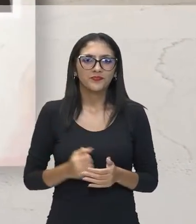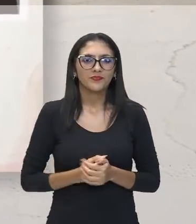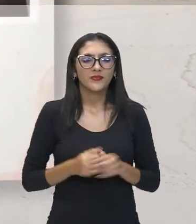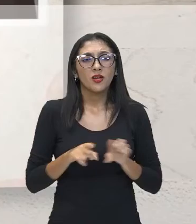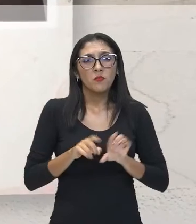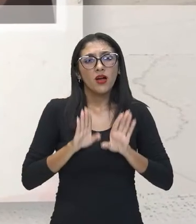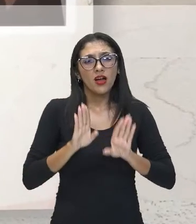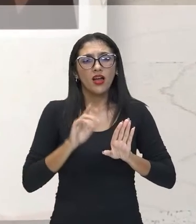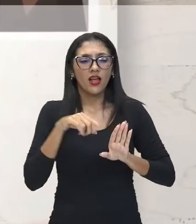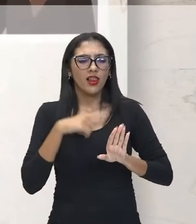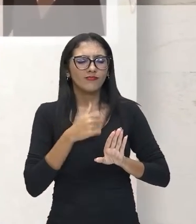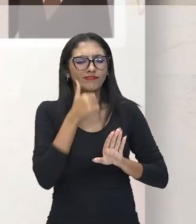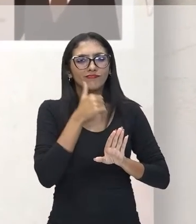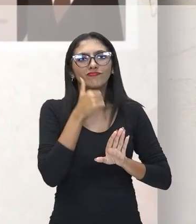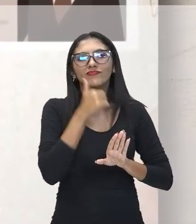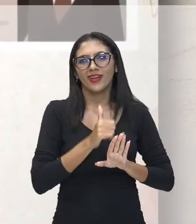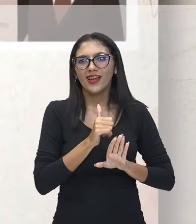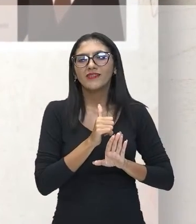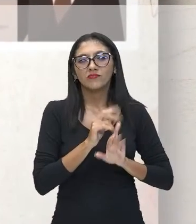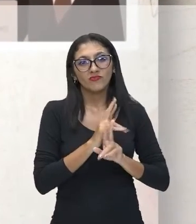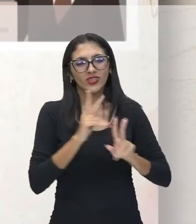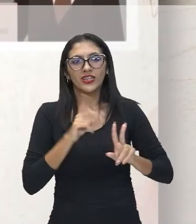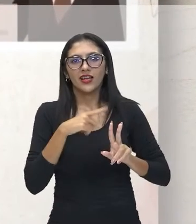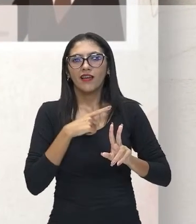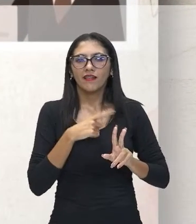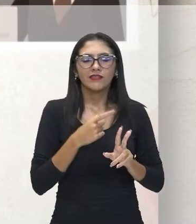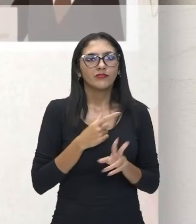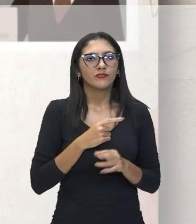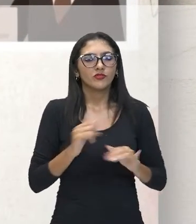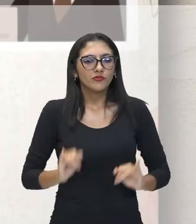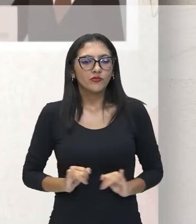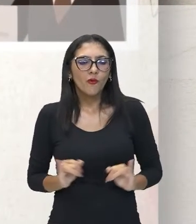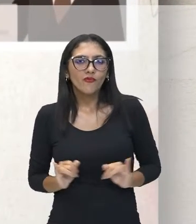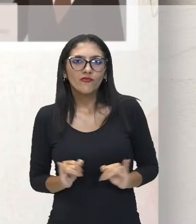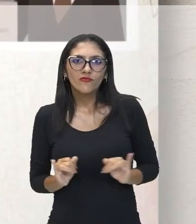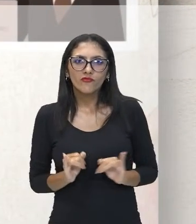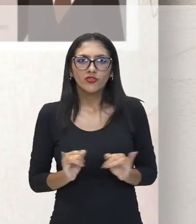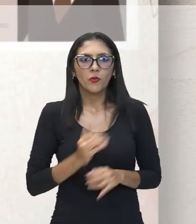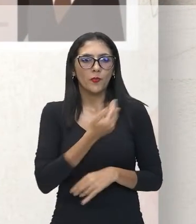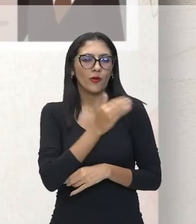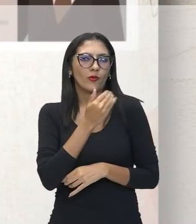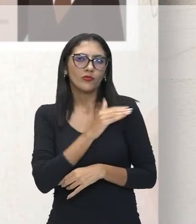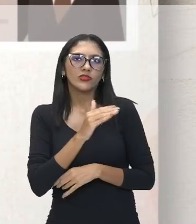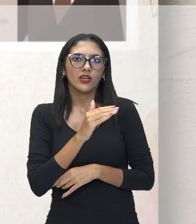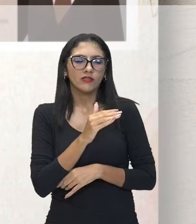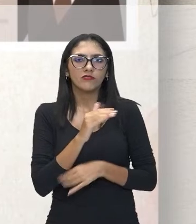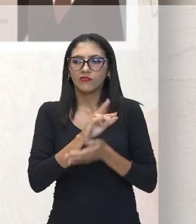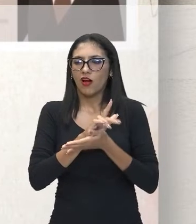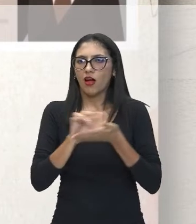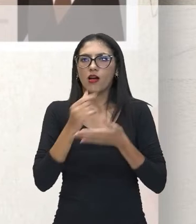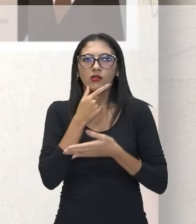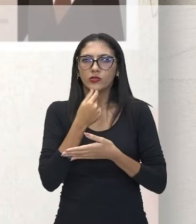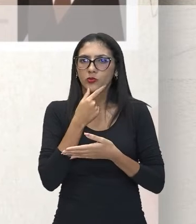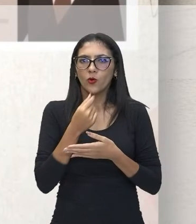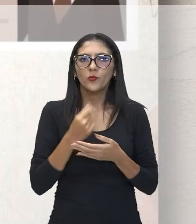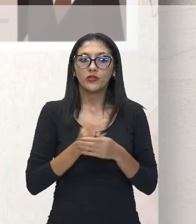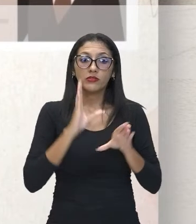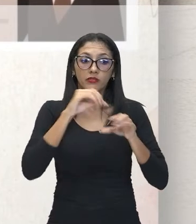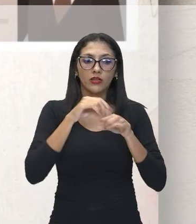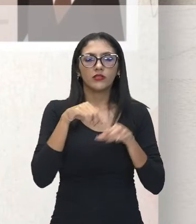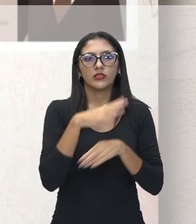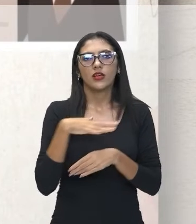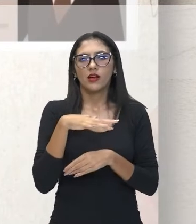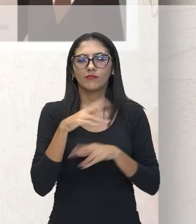ser mulher, Rosalind sofria muito com machismo e sexismo dentro da academia, e por conta disso teve